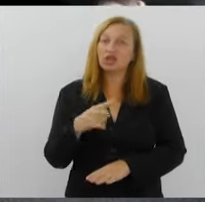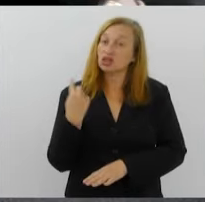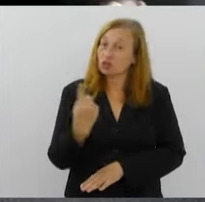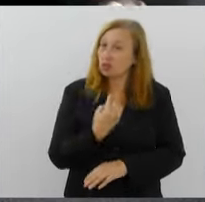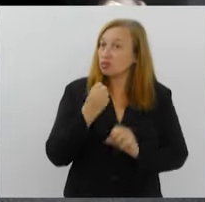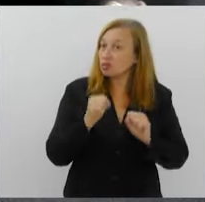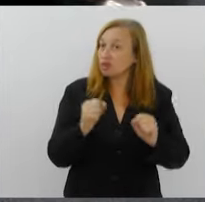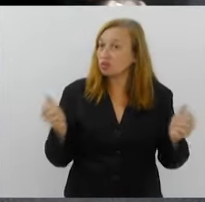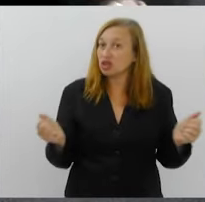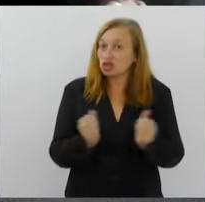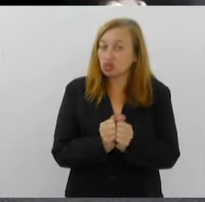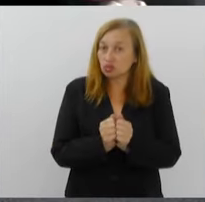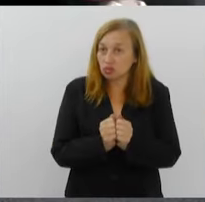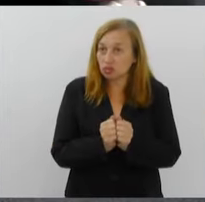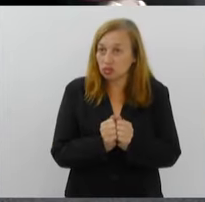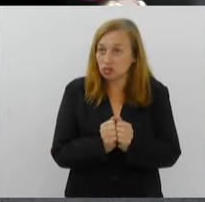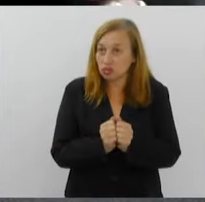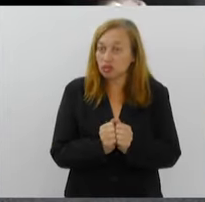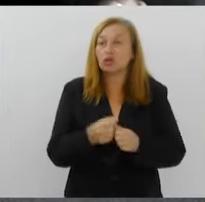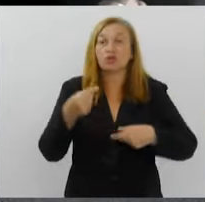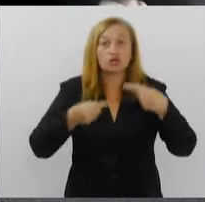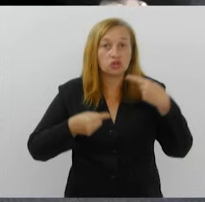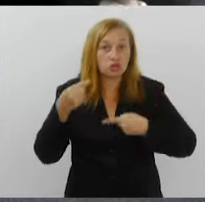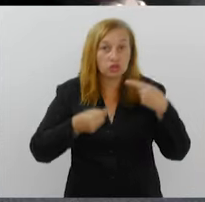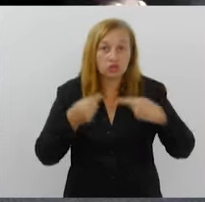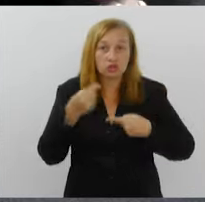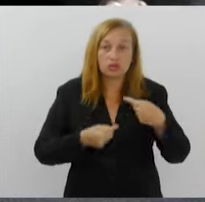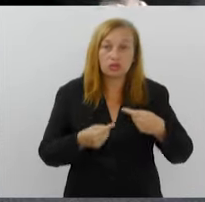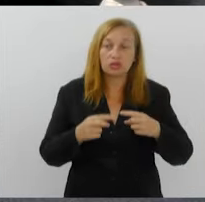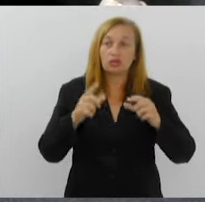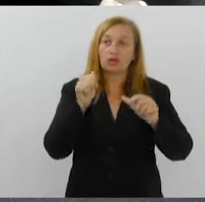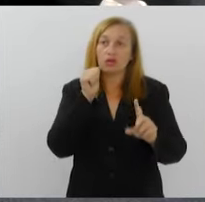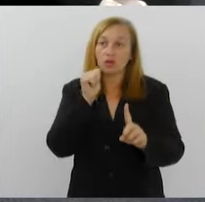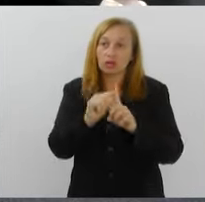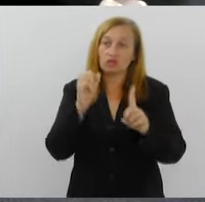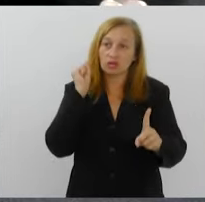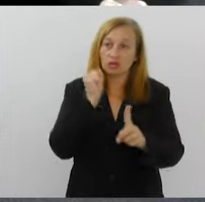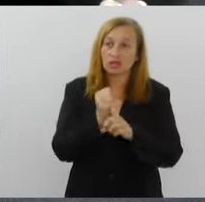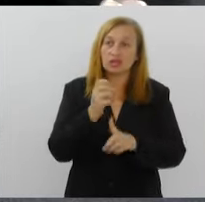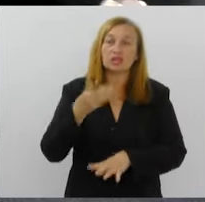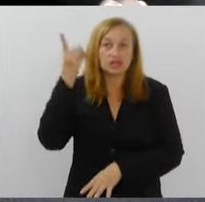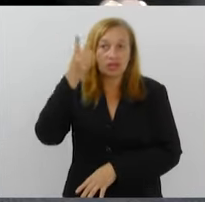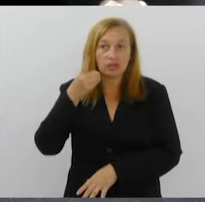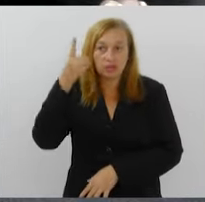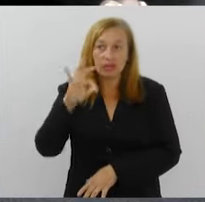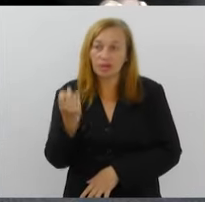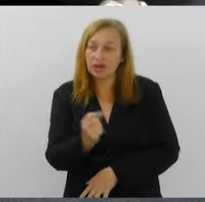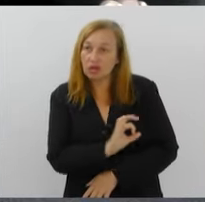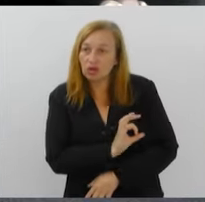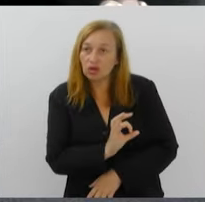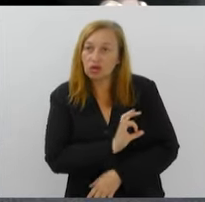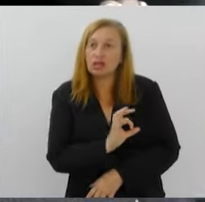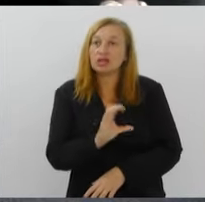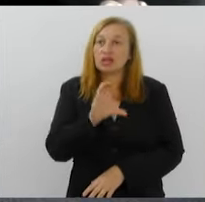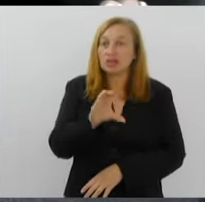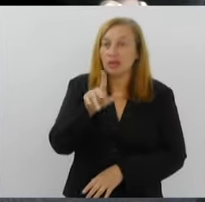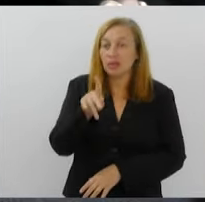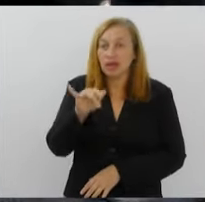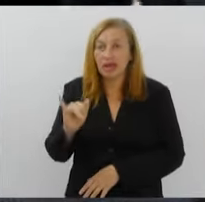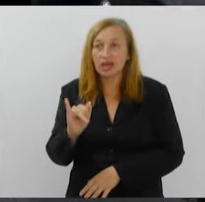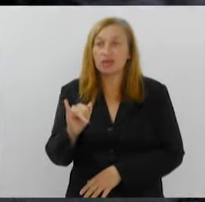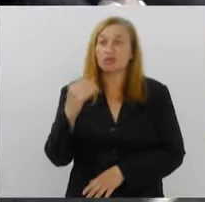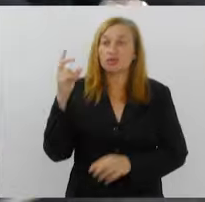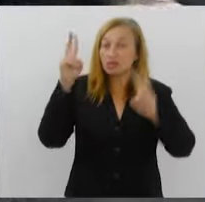pudemos participar de alguma maneira fazendo um debate com relação ao feminicídio. Deputada Marta Rocha fez uma CPI sobre o tema, então